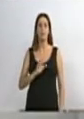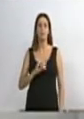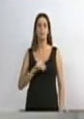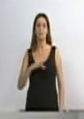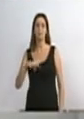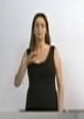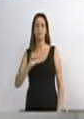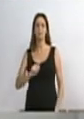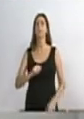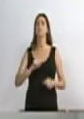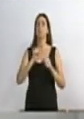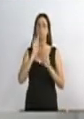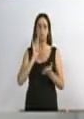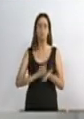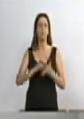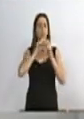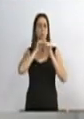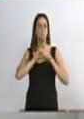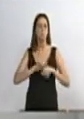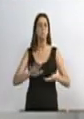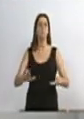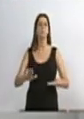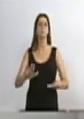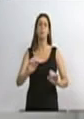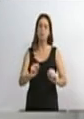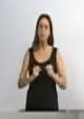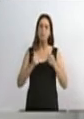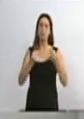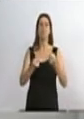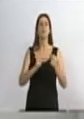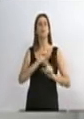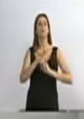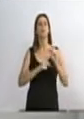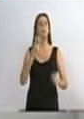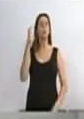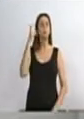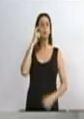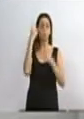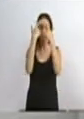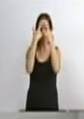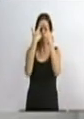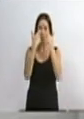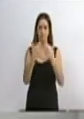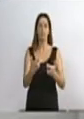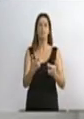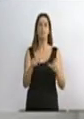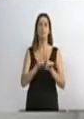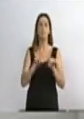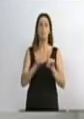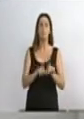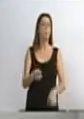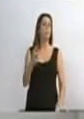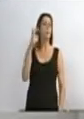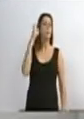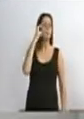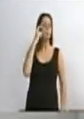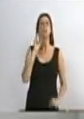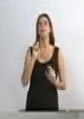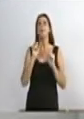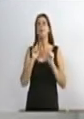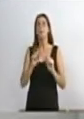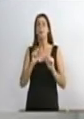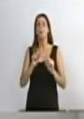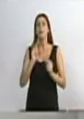na sociedade brasileira. Defendem uma cultura de violência, uma cultura que